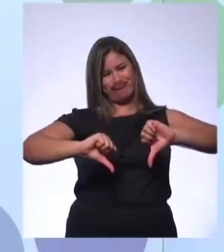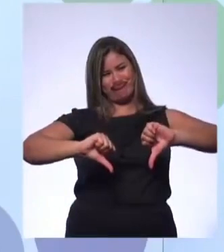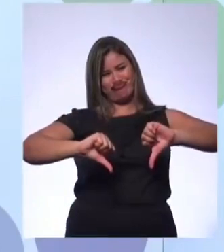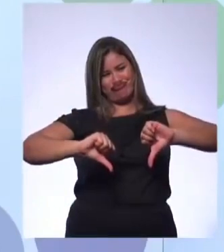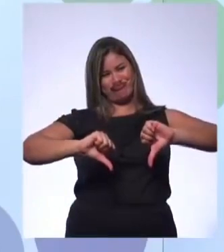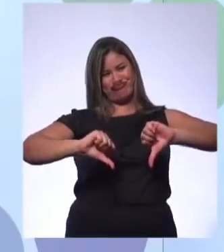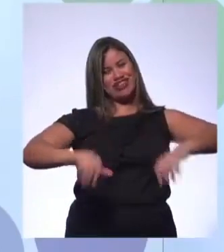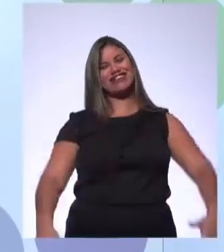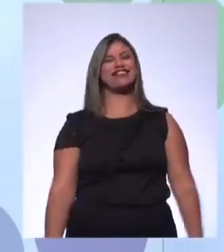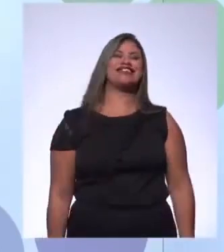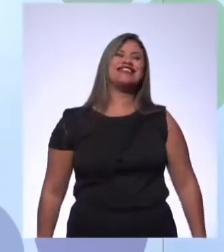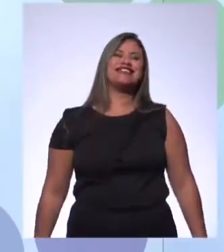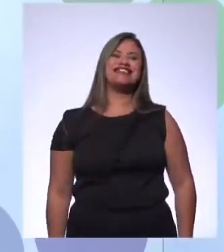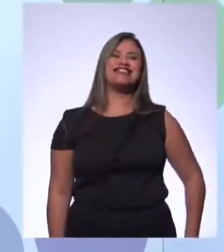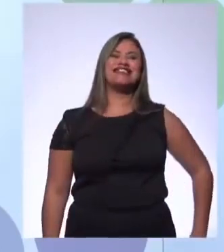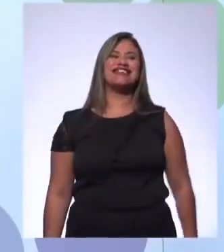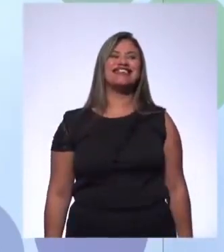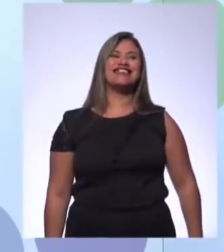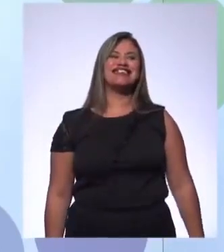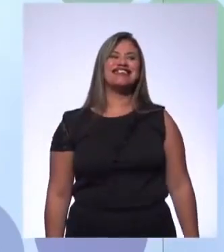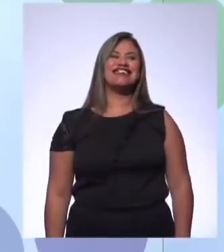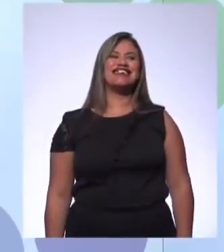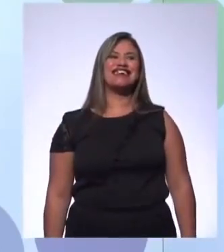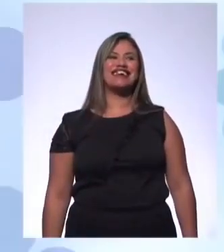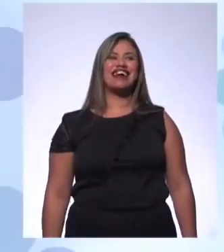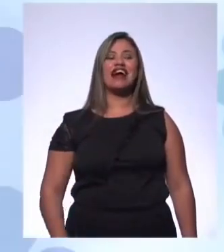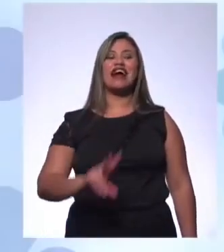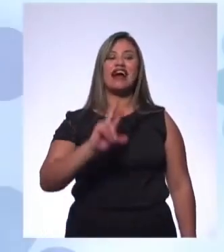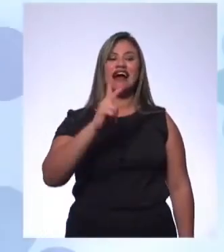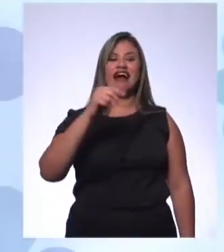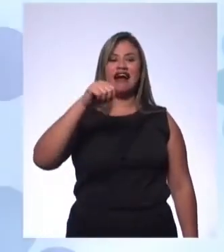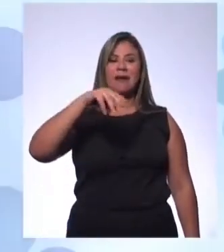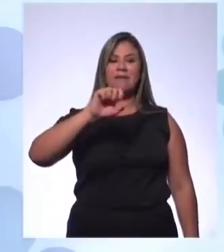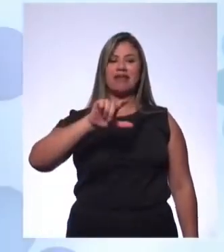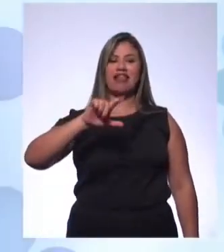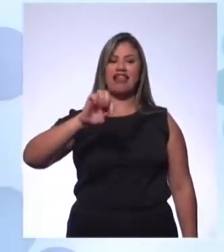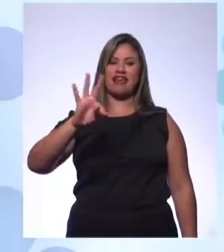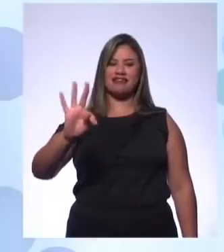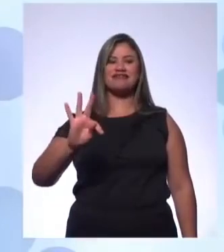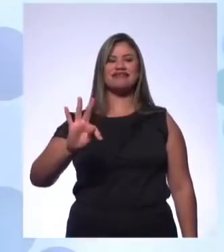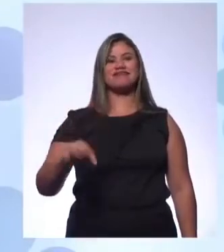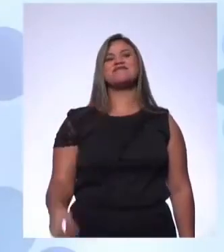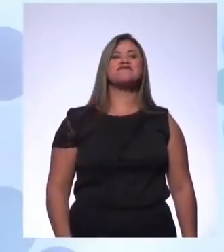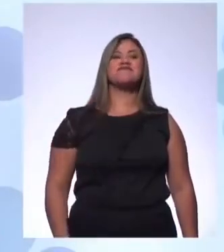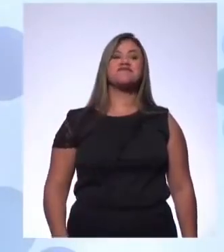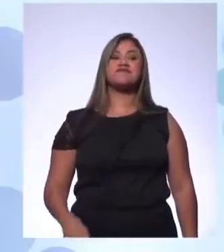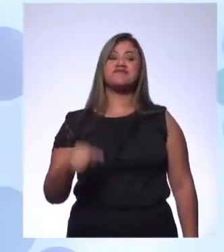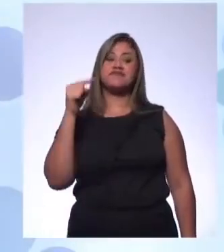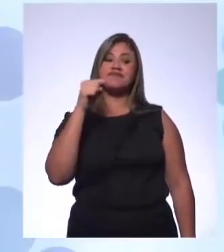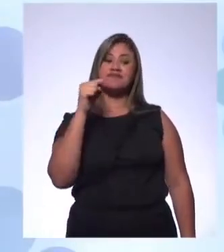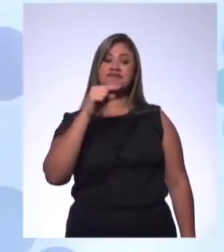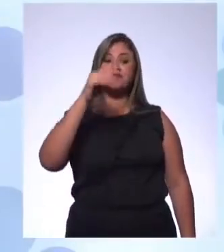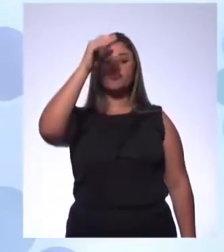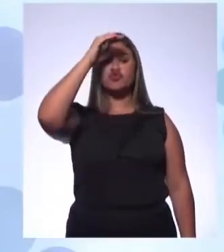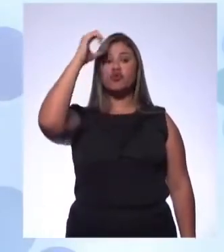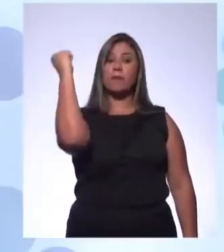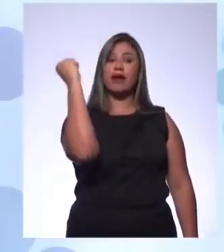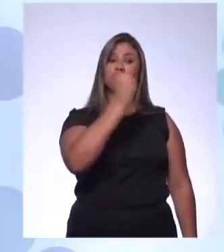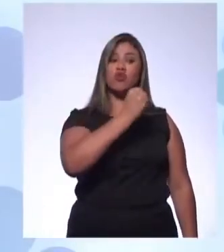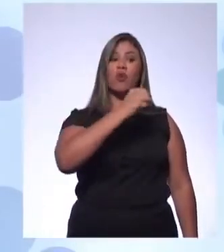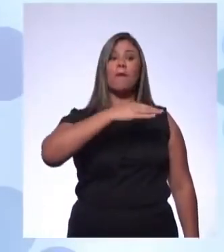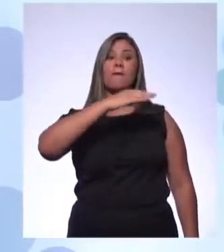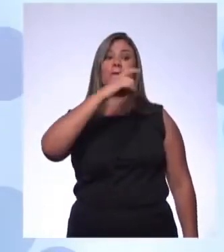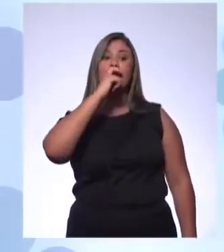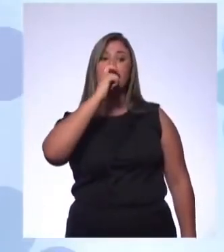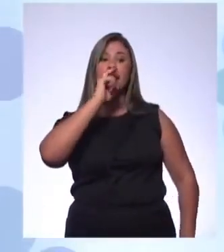Vamos lá, então. Então, ó, eu tô falando do Hamlet, do Shakespeare. Hamlet, ele teve o tio que matou o pai, casou com